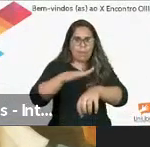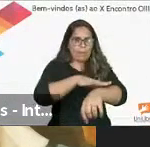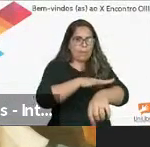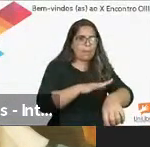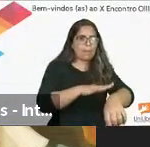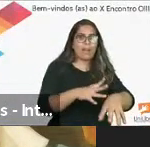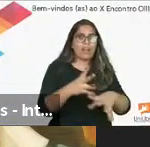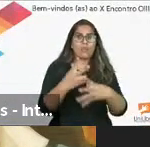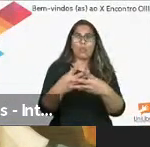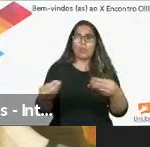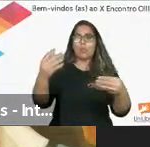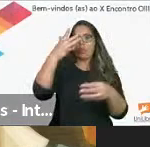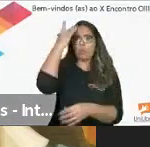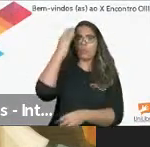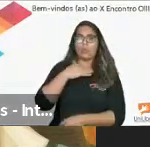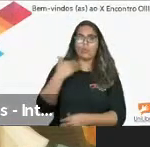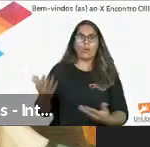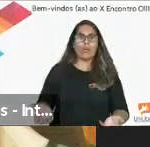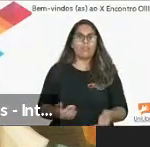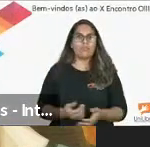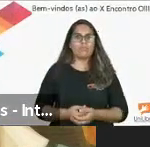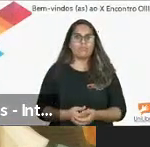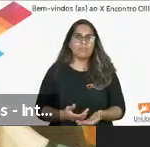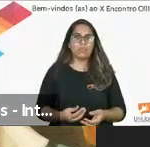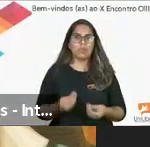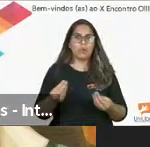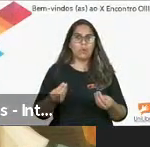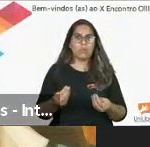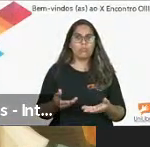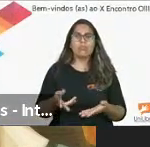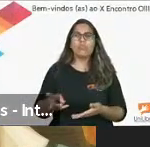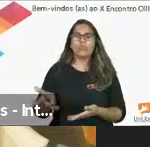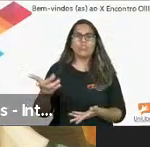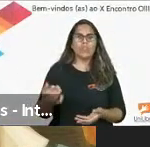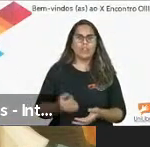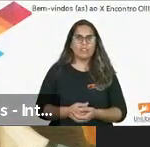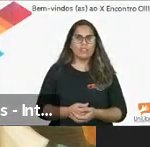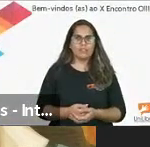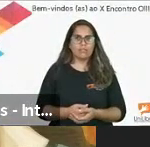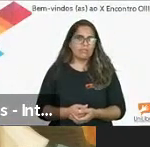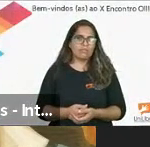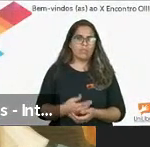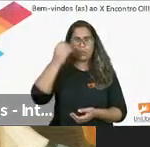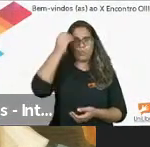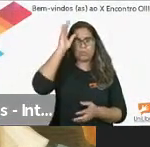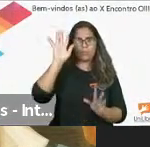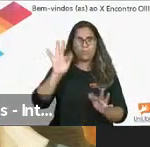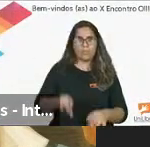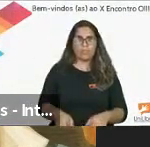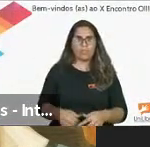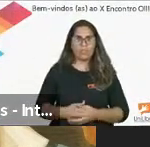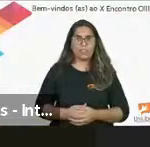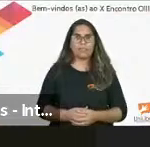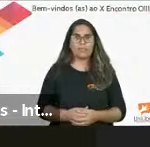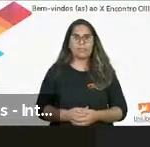distinção. Termina a possibilidade de distinguir. Termina o conhecimento.